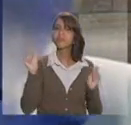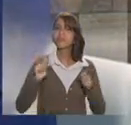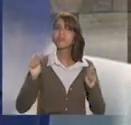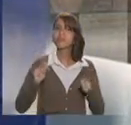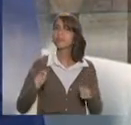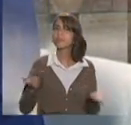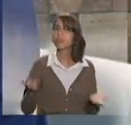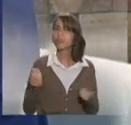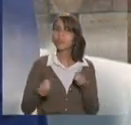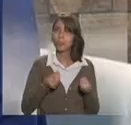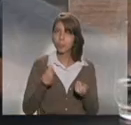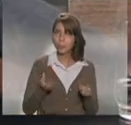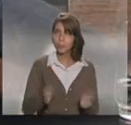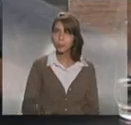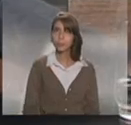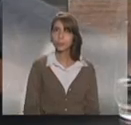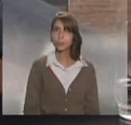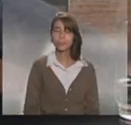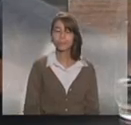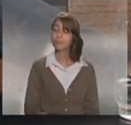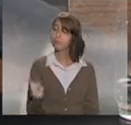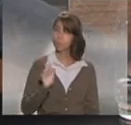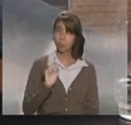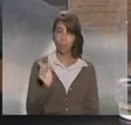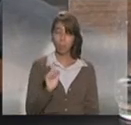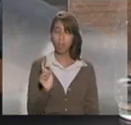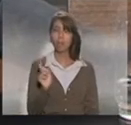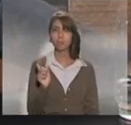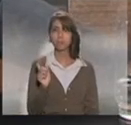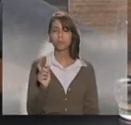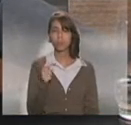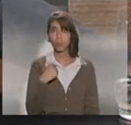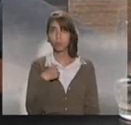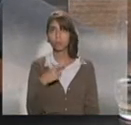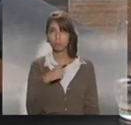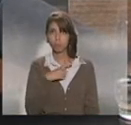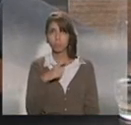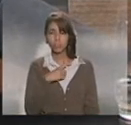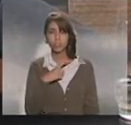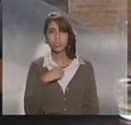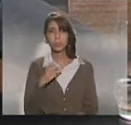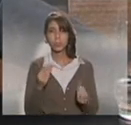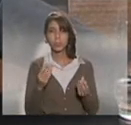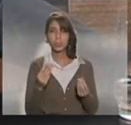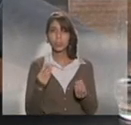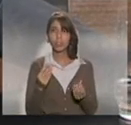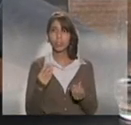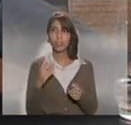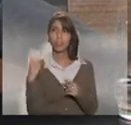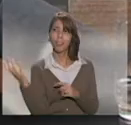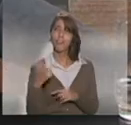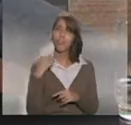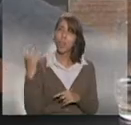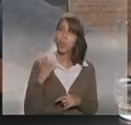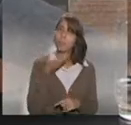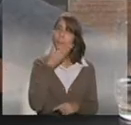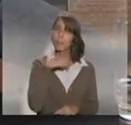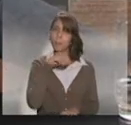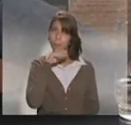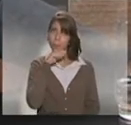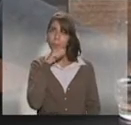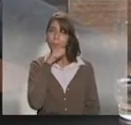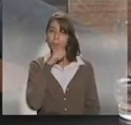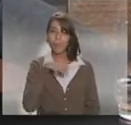arrastou como foi não eu acho que eu tinha muita sem dúvida muita influência do meu pai nesse mês se